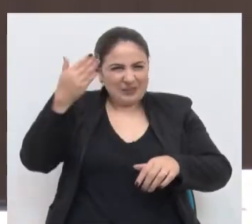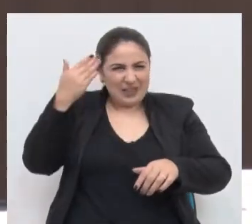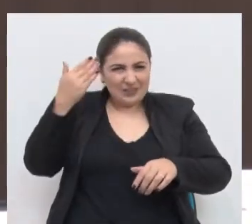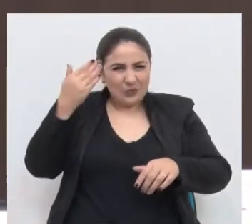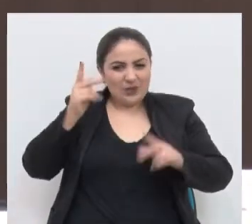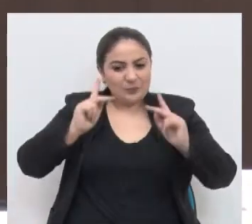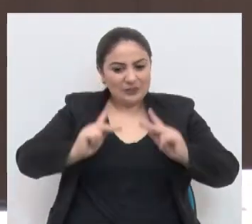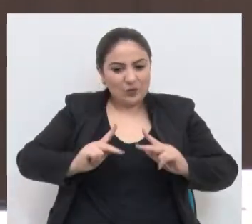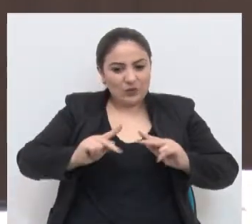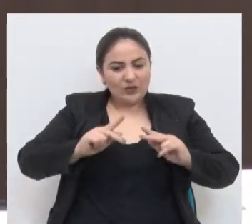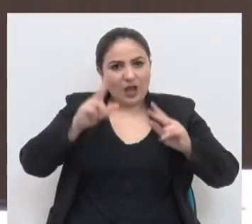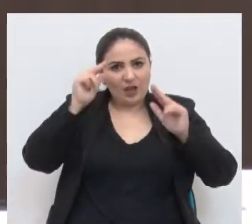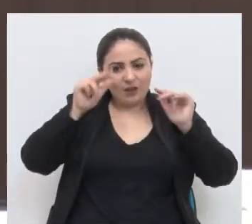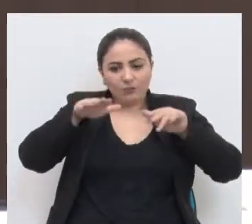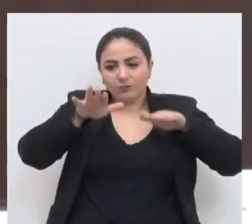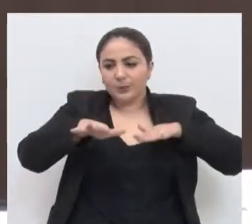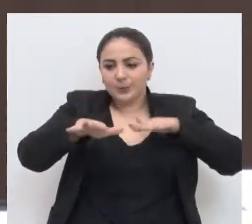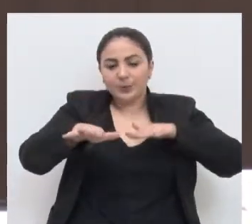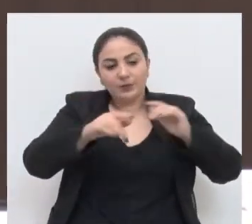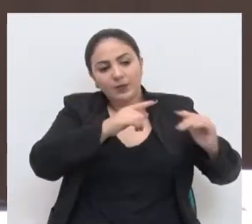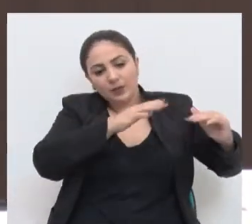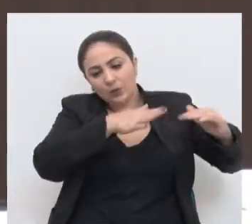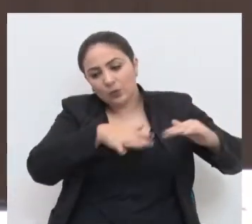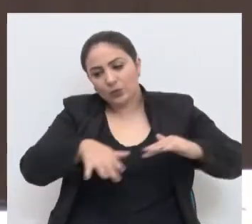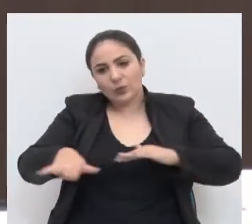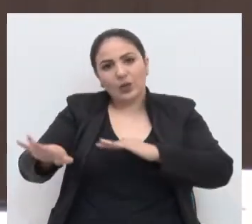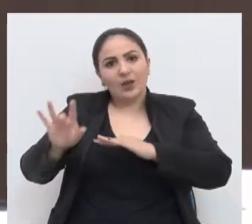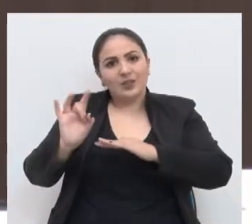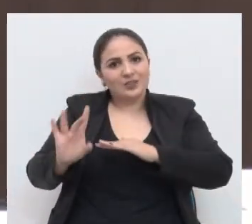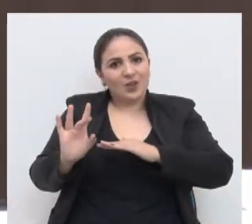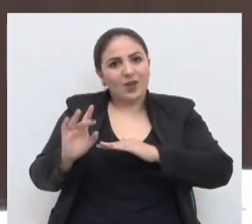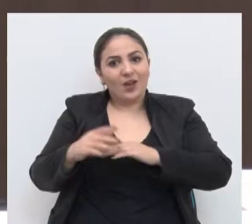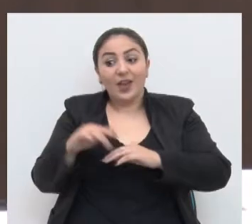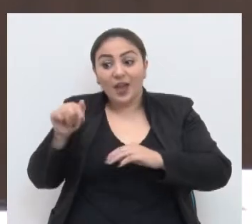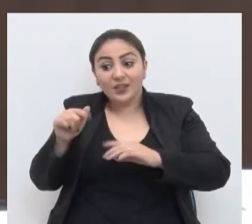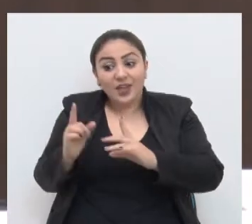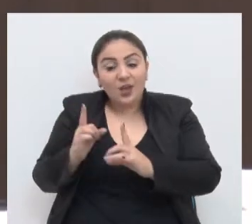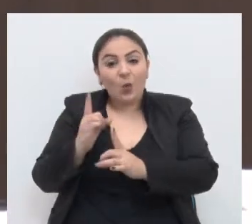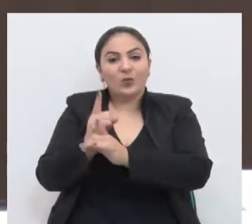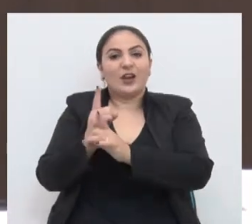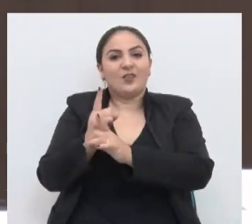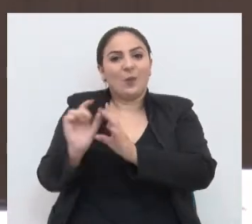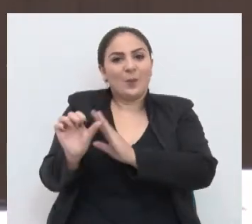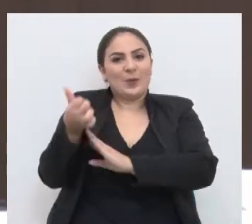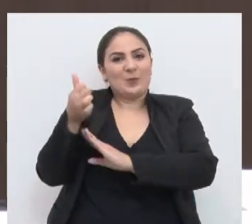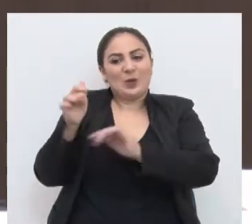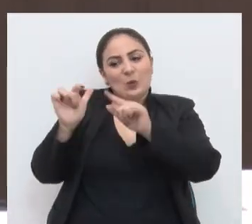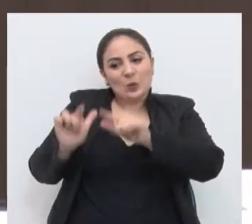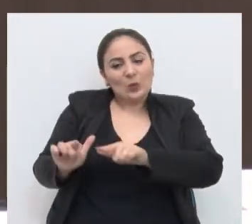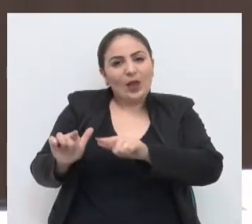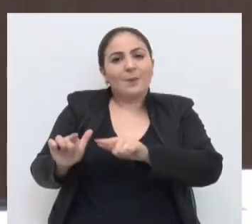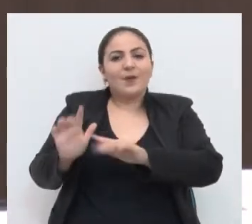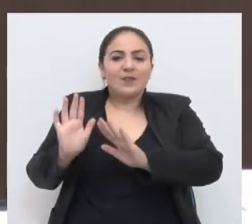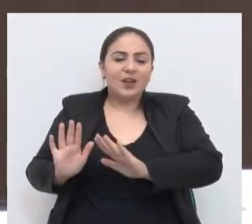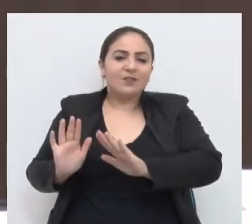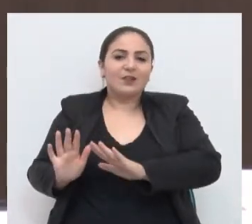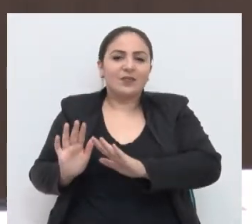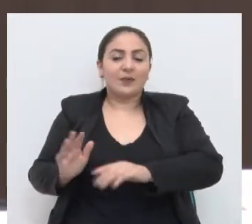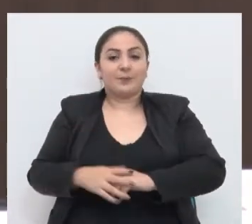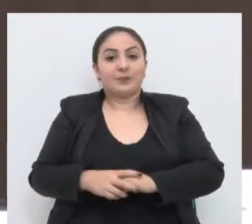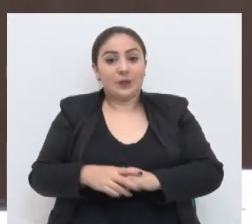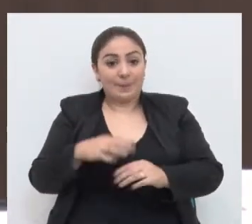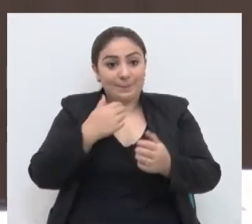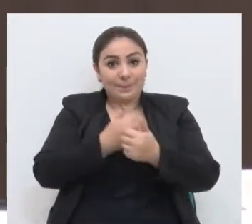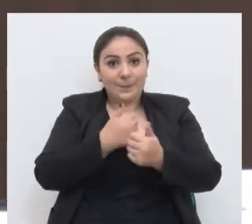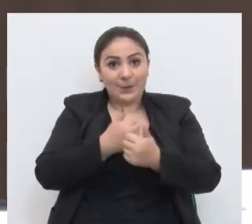tropeiros, a população partia das cidades vizinhas e aqui, vereador Edson Nunes, encontrava o seu primeiro refúgio, às